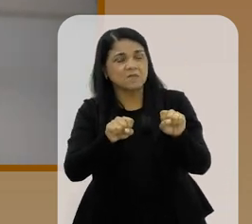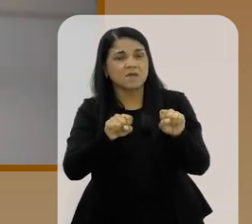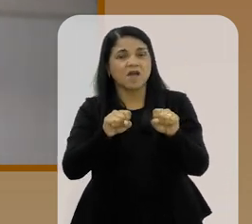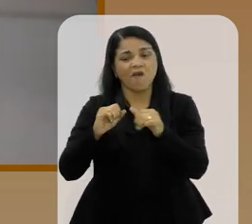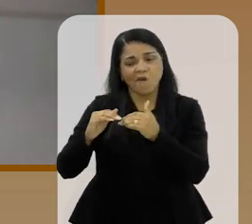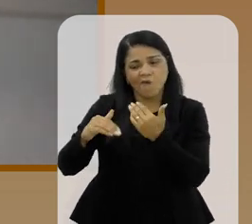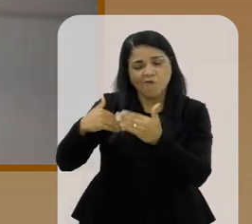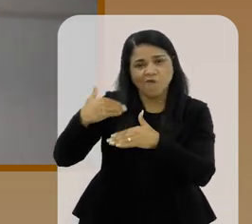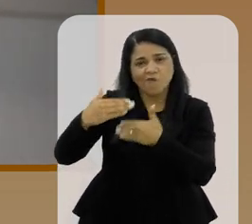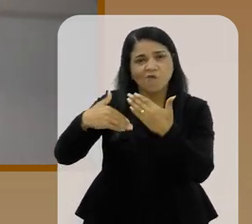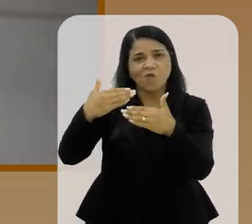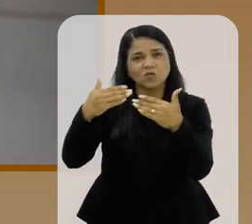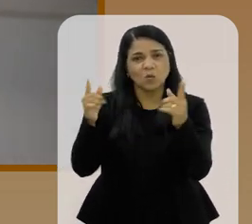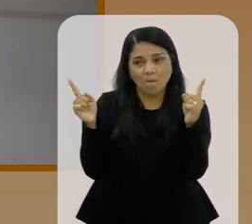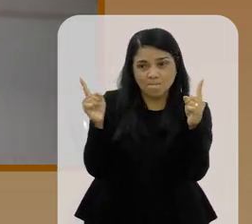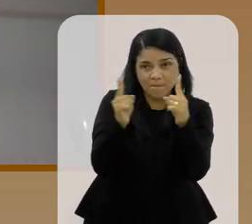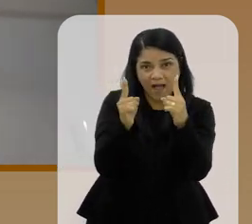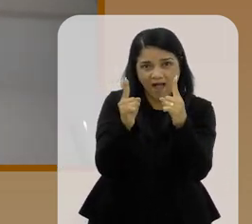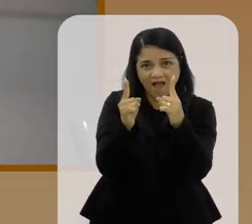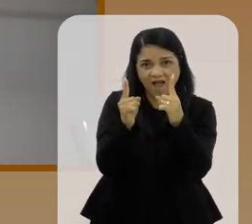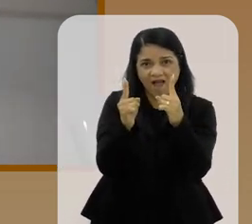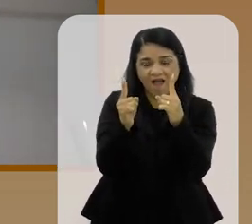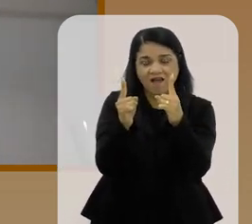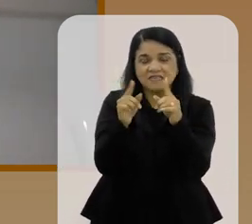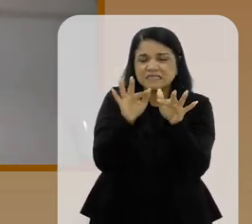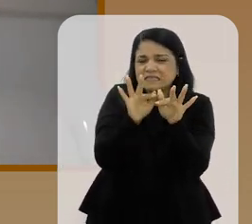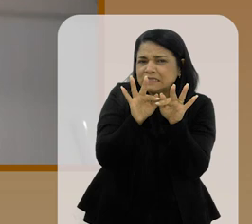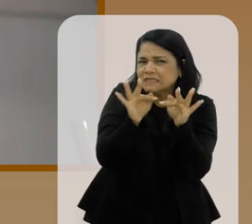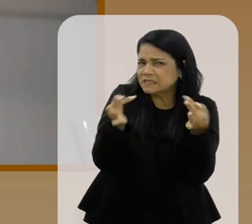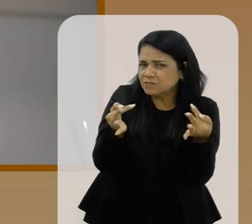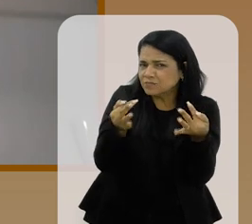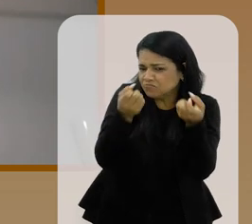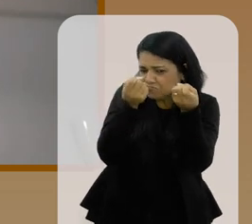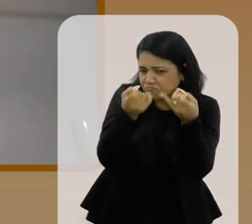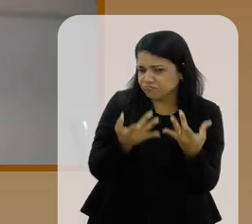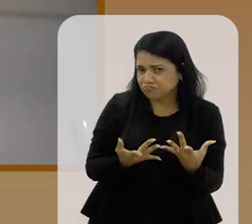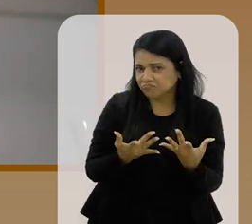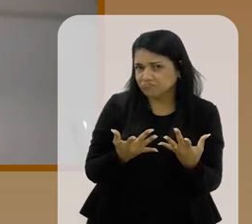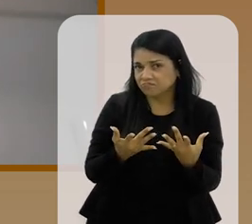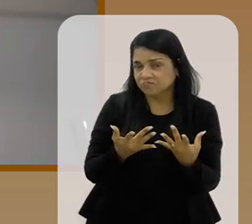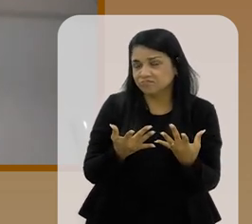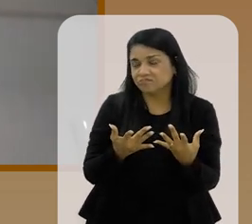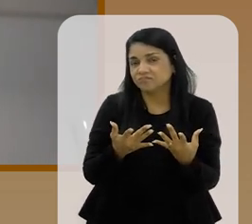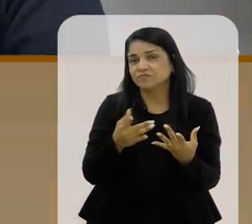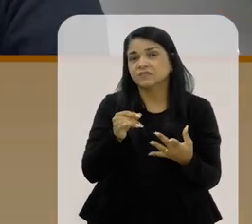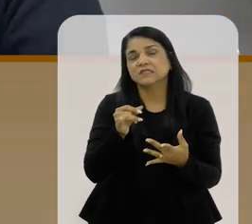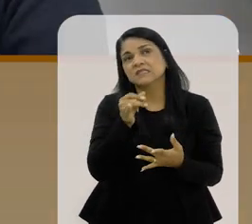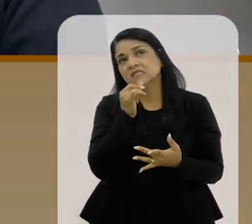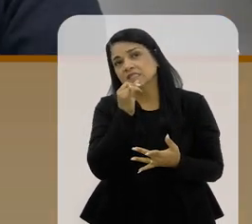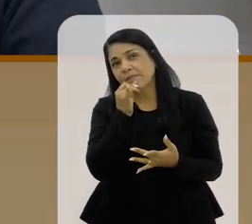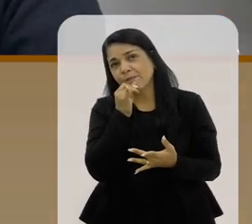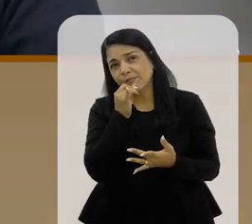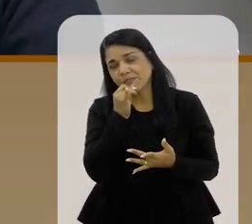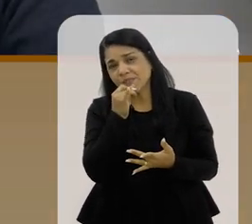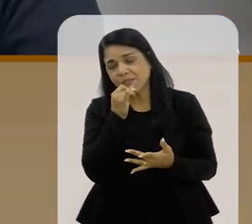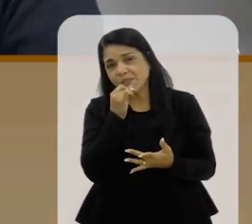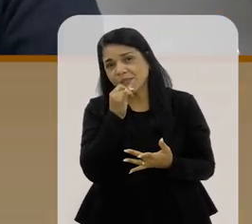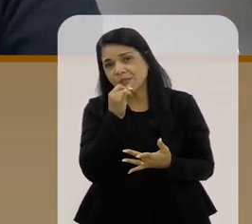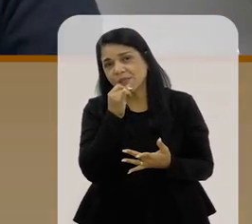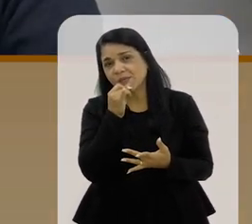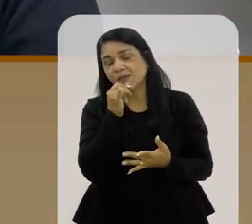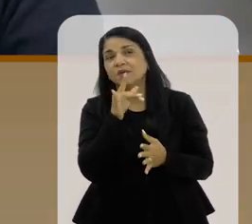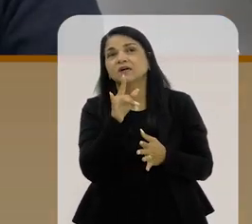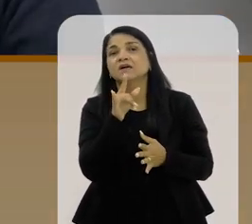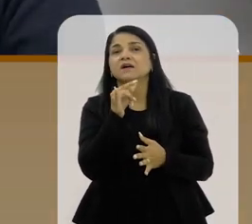sistema cuja evolução em tempo curto é relativamente simples de ser descrito. O caso